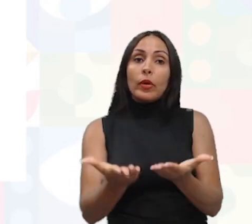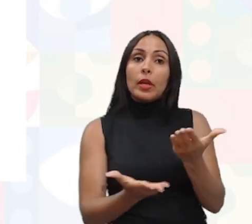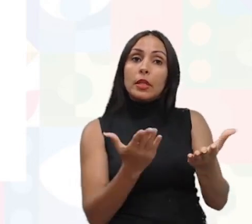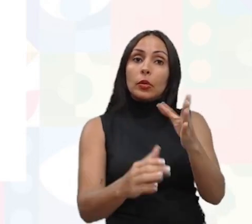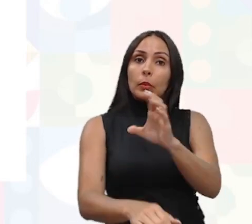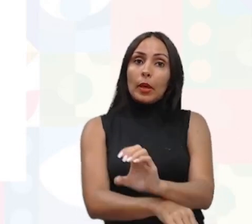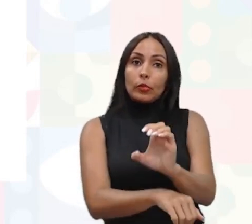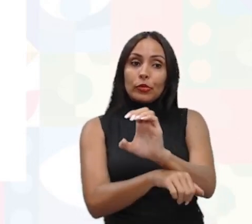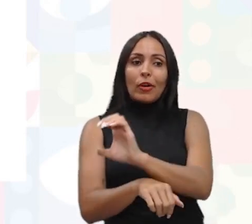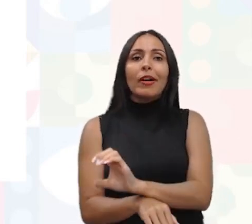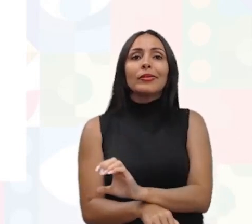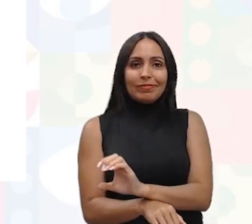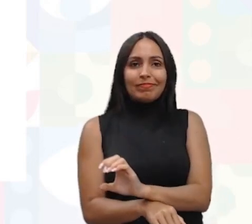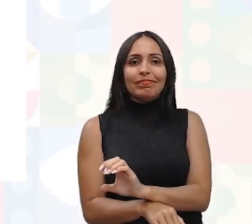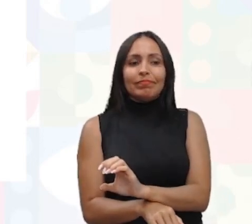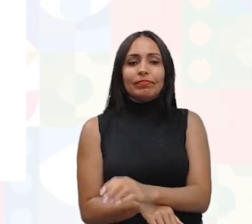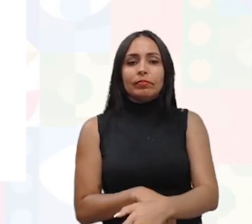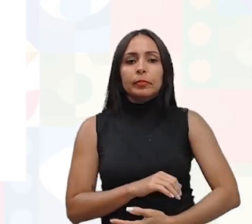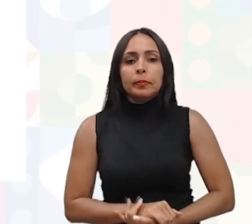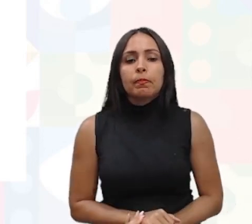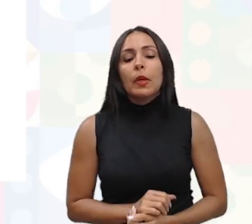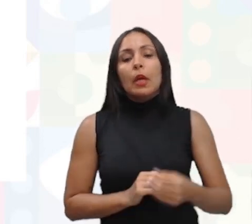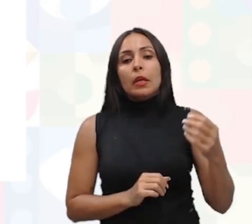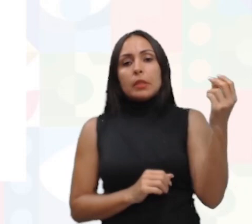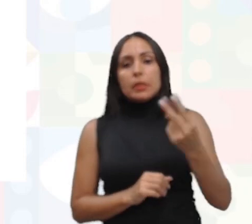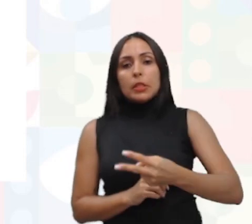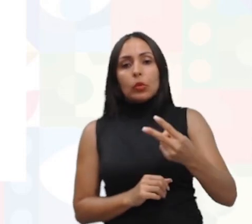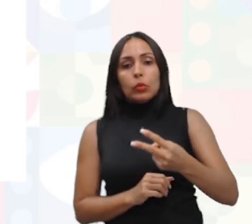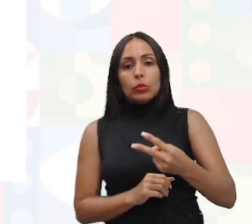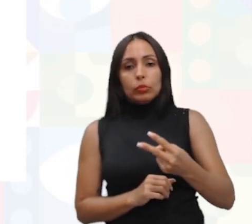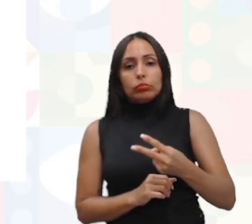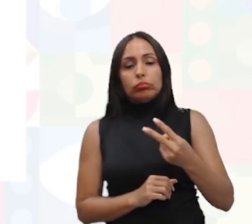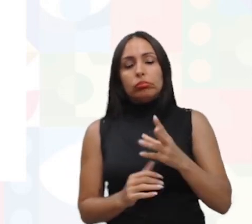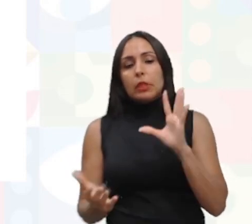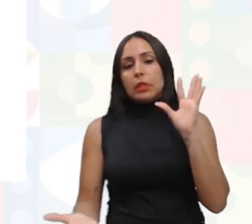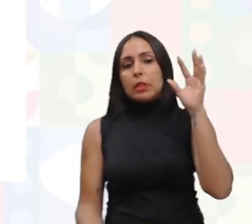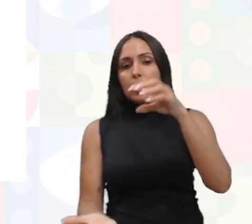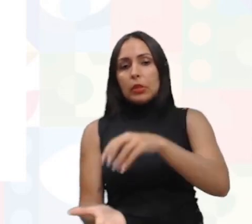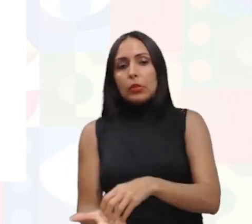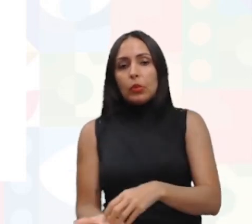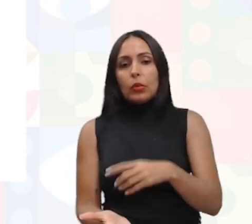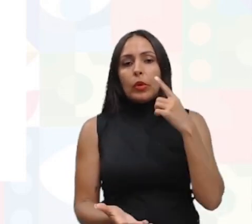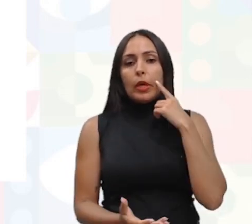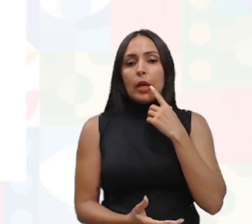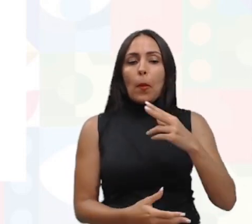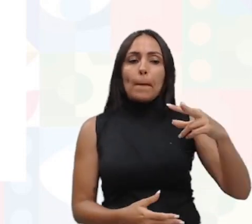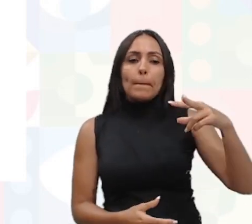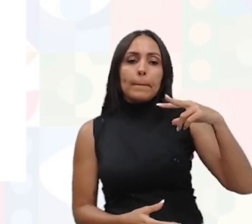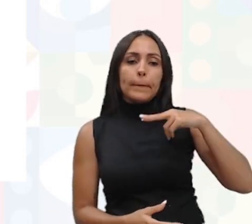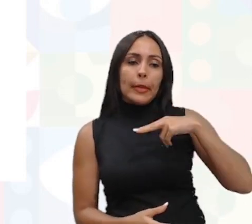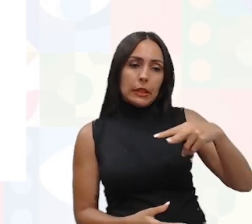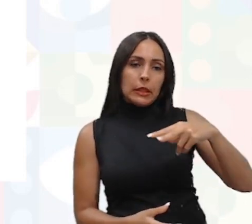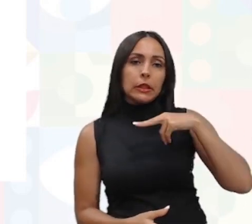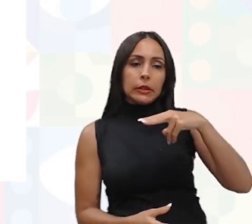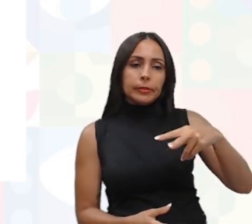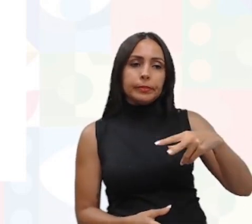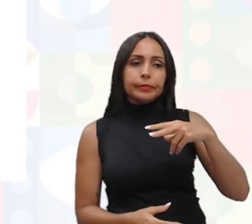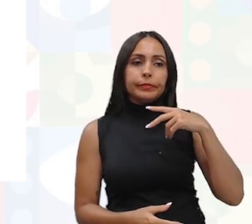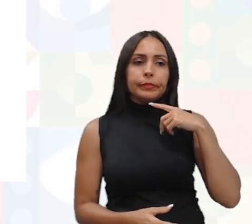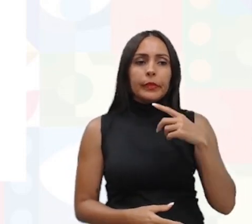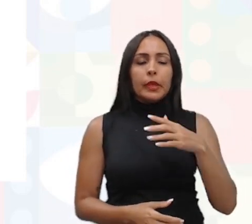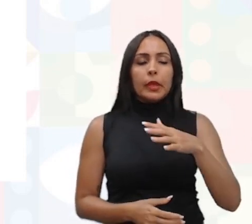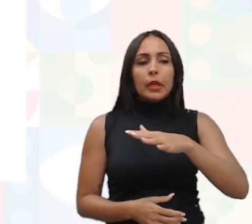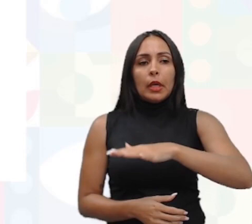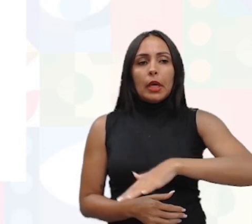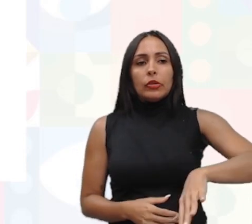para toda a sociedade. O segundo setor, que a gente chama de setor de mercado ou iniciativa privada, ali onde a gente